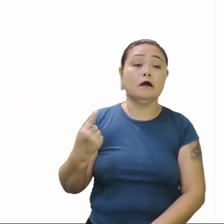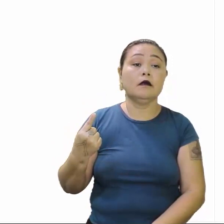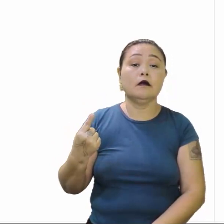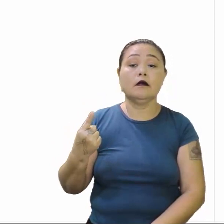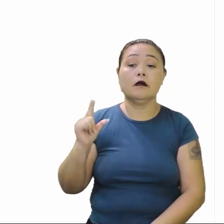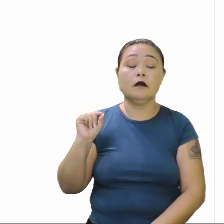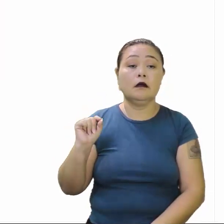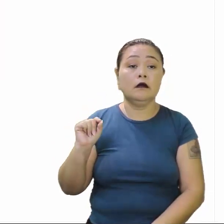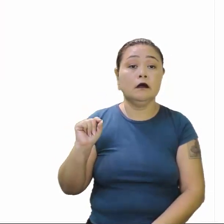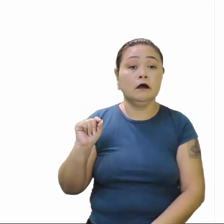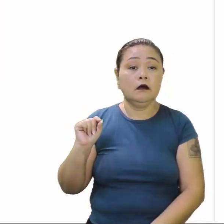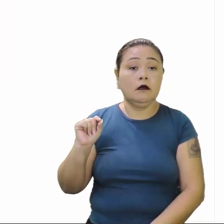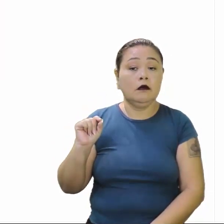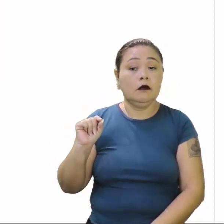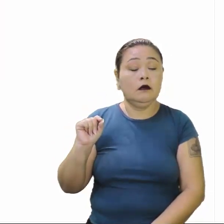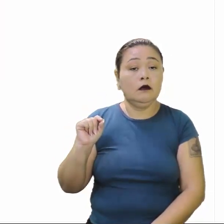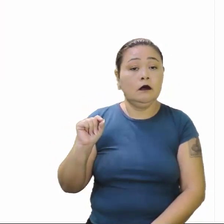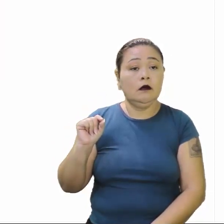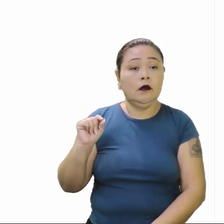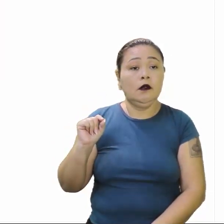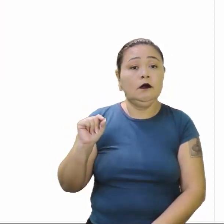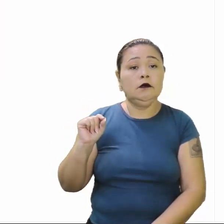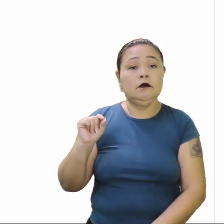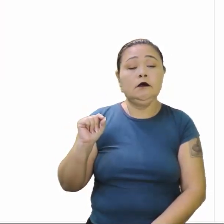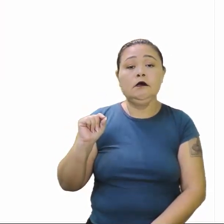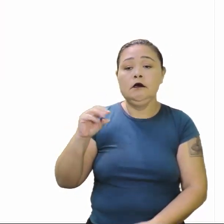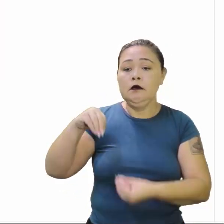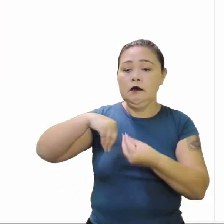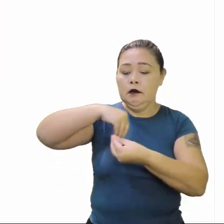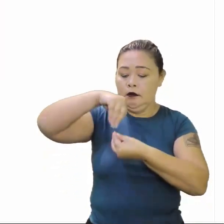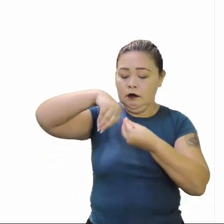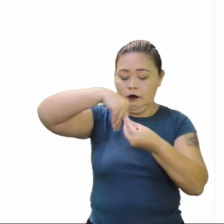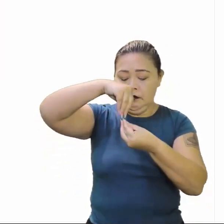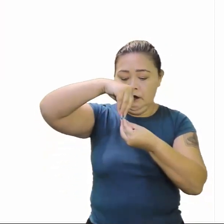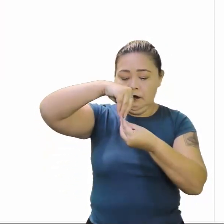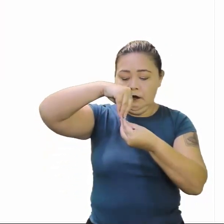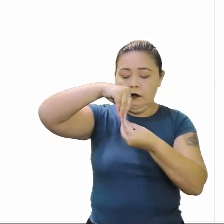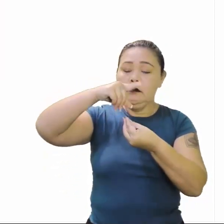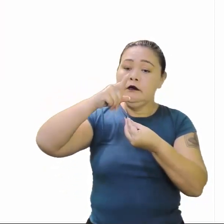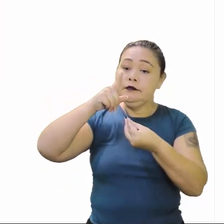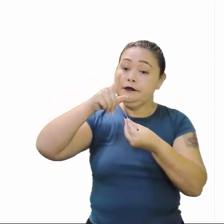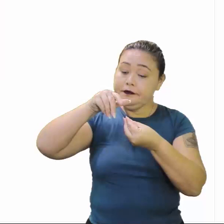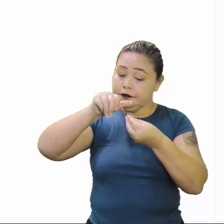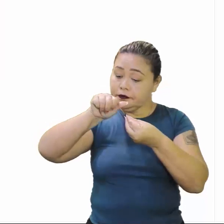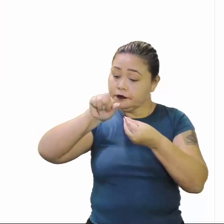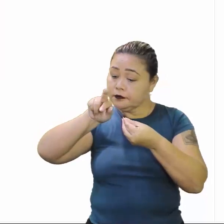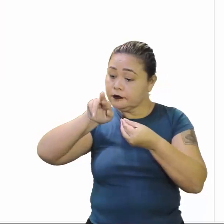vimos ainda que se misturarmos a areia